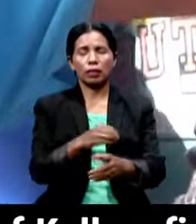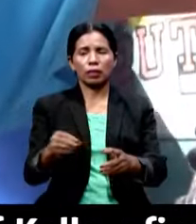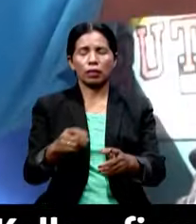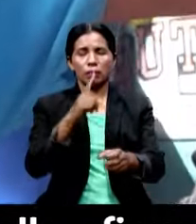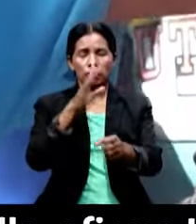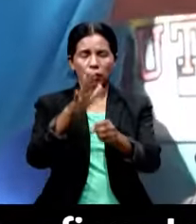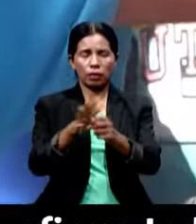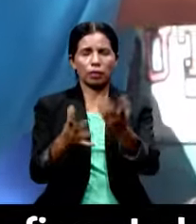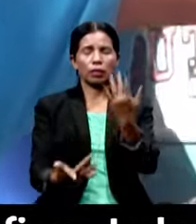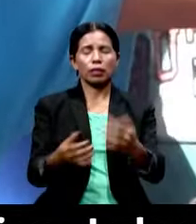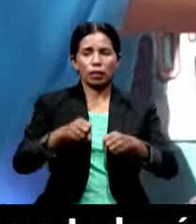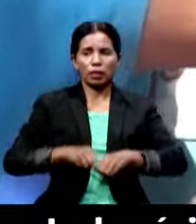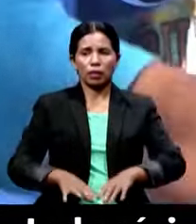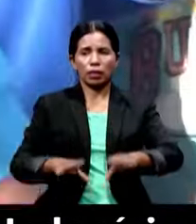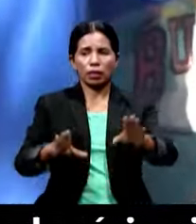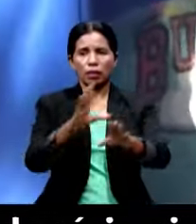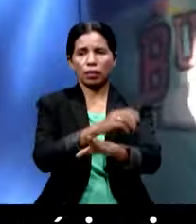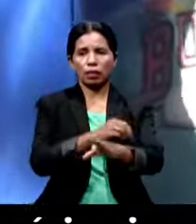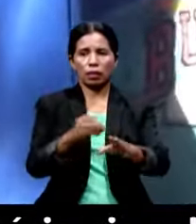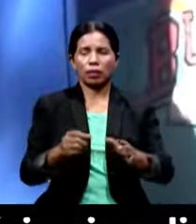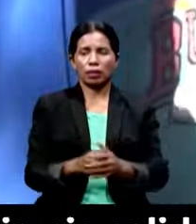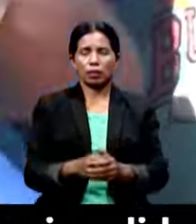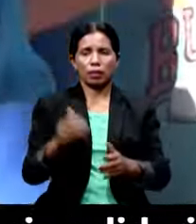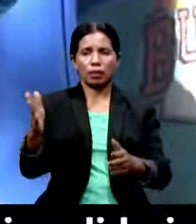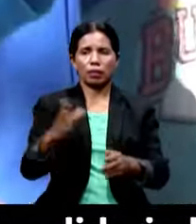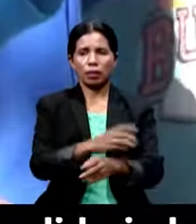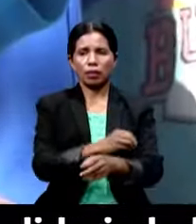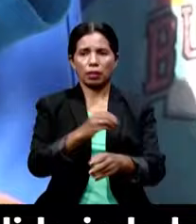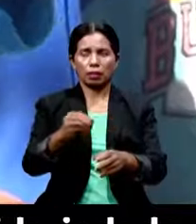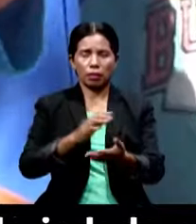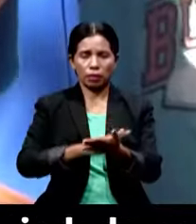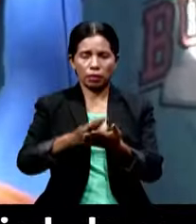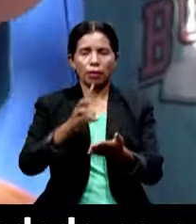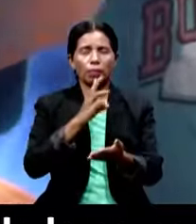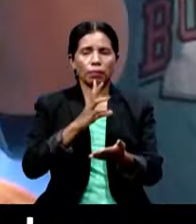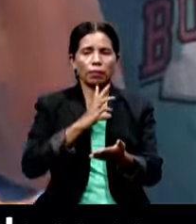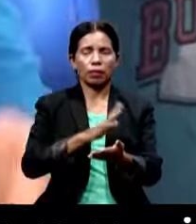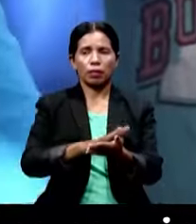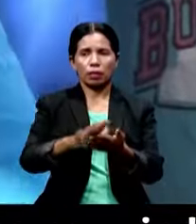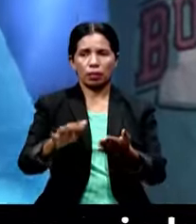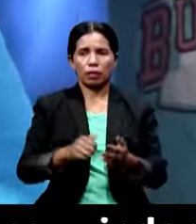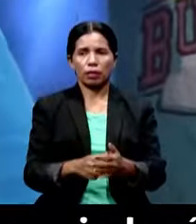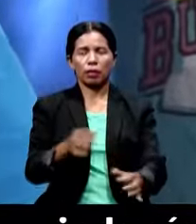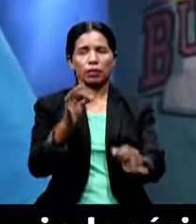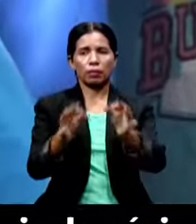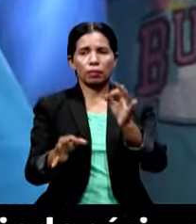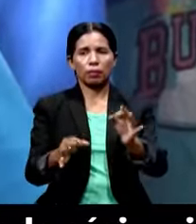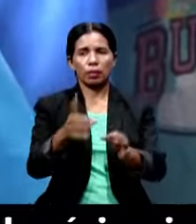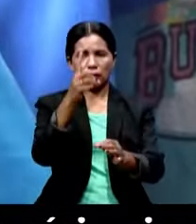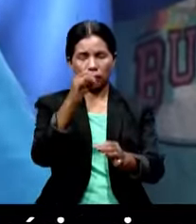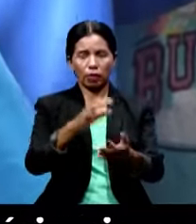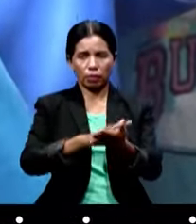tasiwan ida ne mas tega tiro maran ida lete ne mas maran kharak ne mas sir tega tiro maran se hakar dil mas